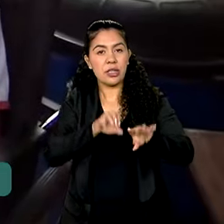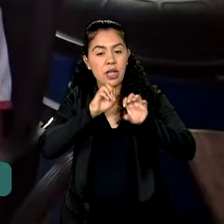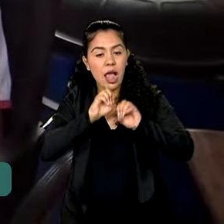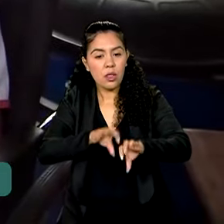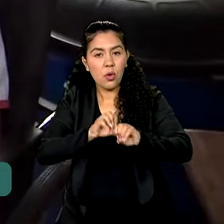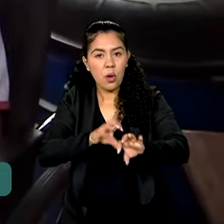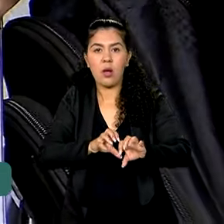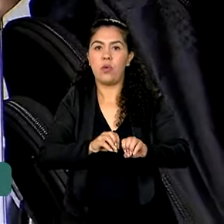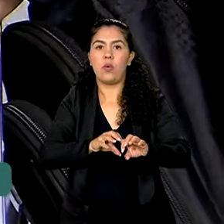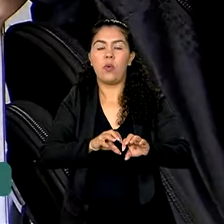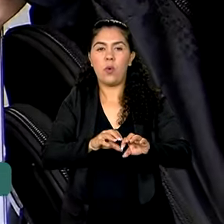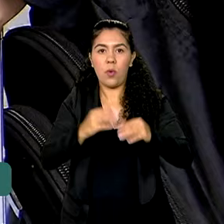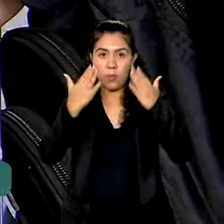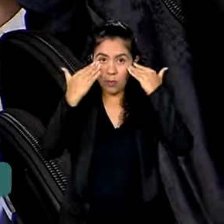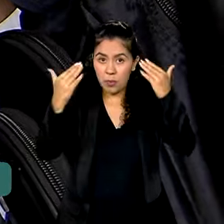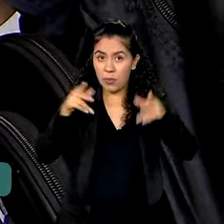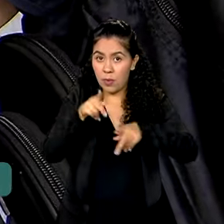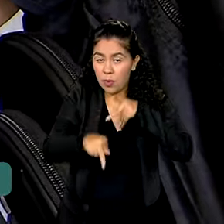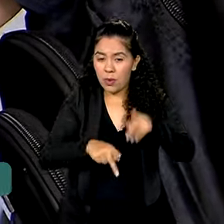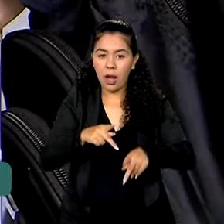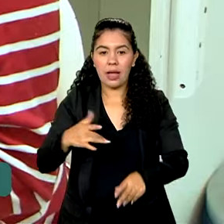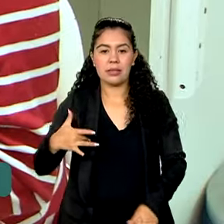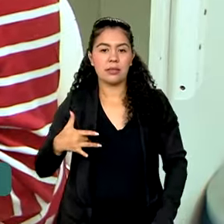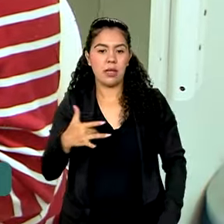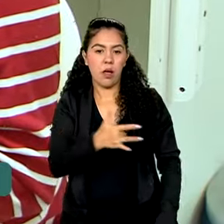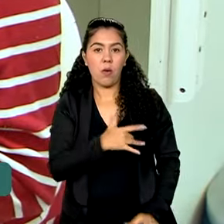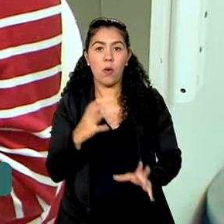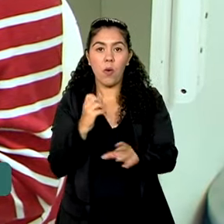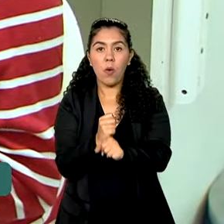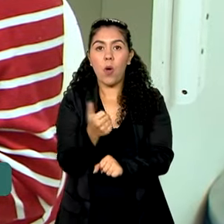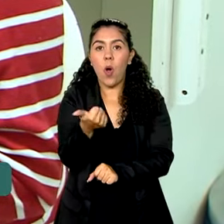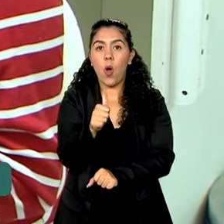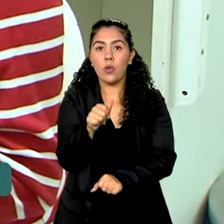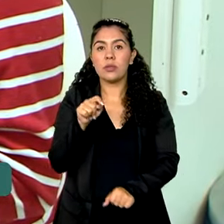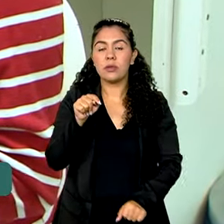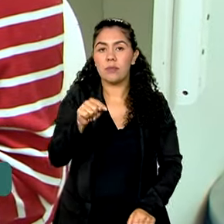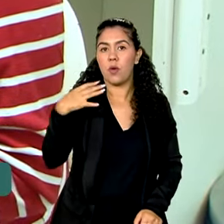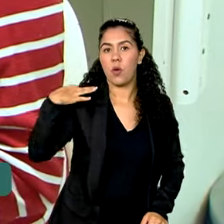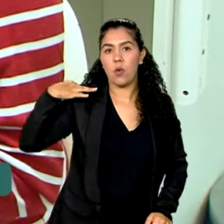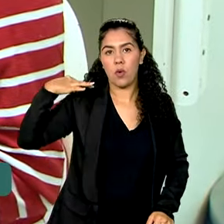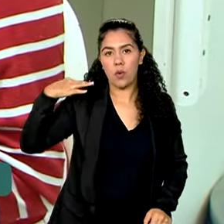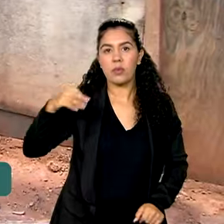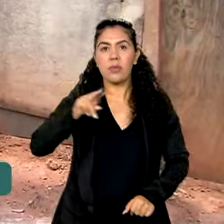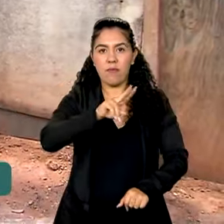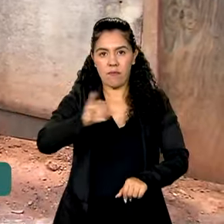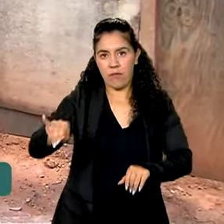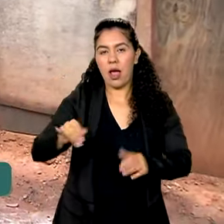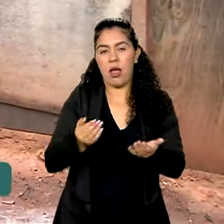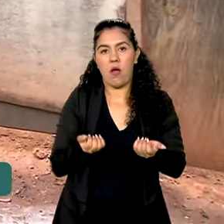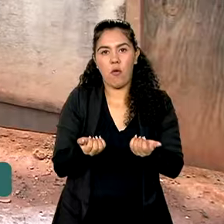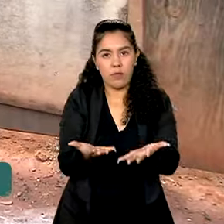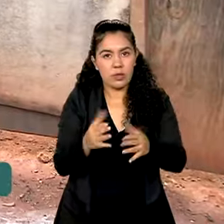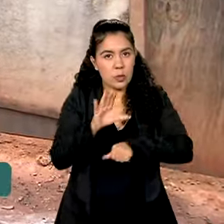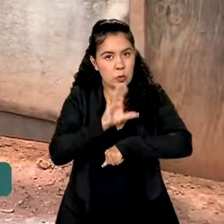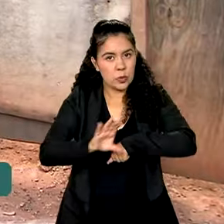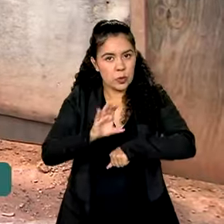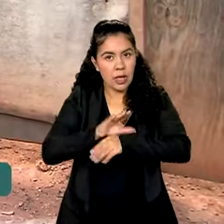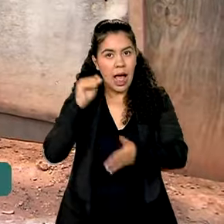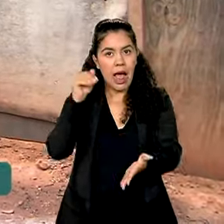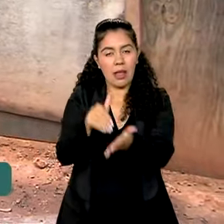saúde. 11 mil voluntários serão qualificados até o fim de 2025. E a